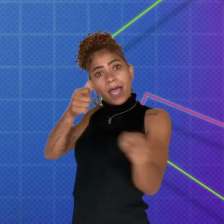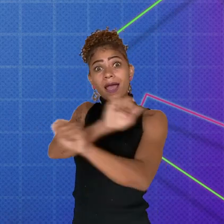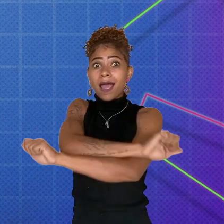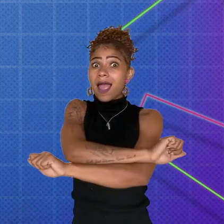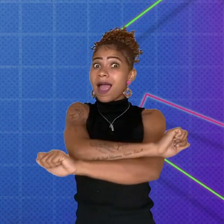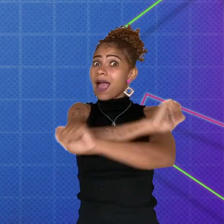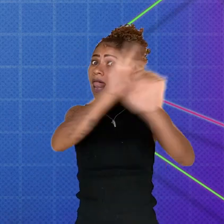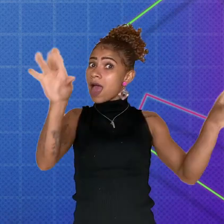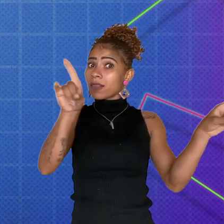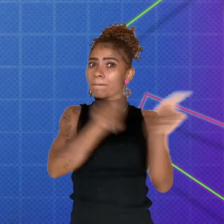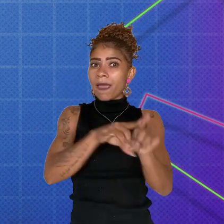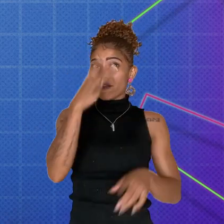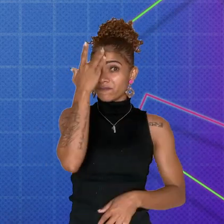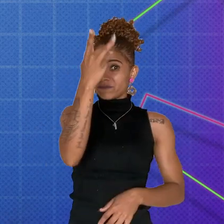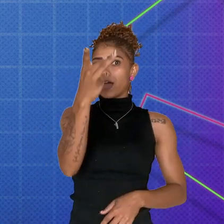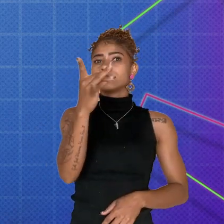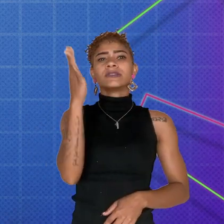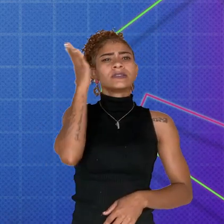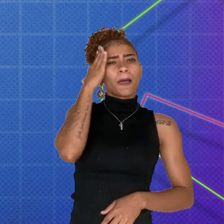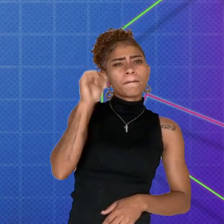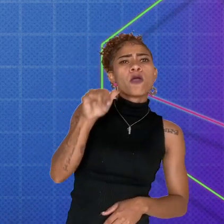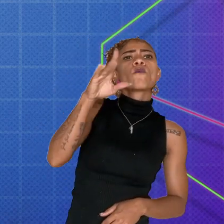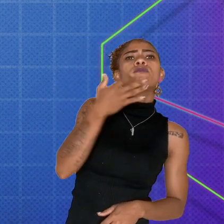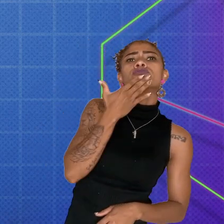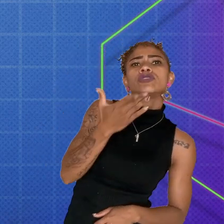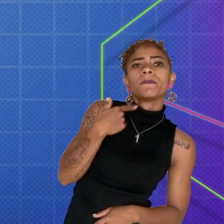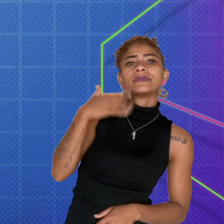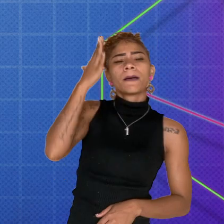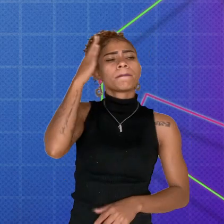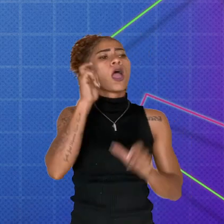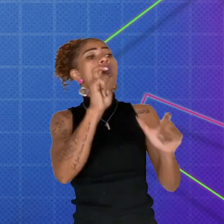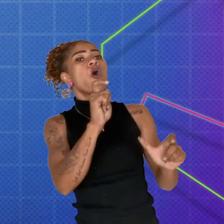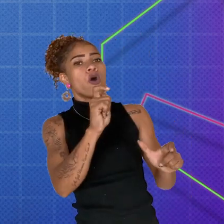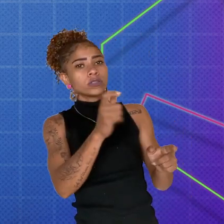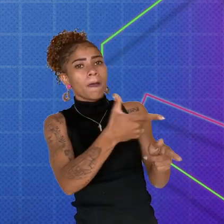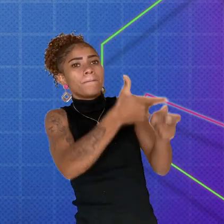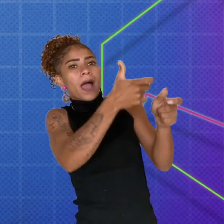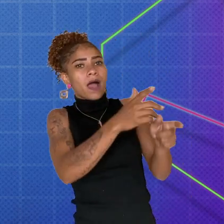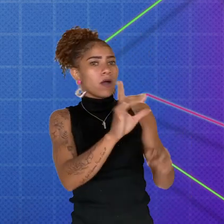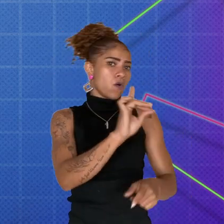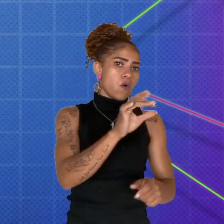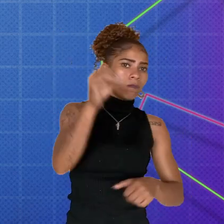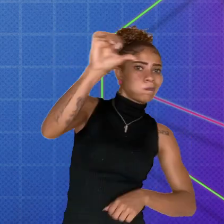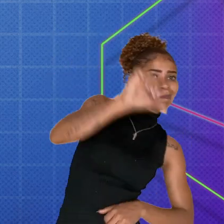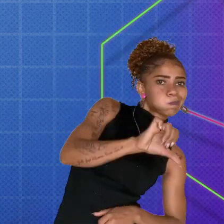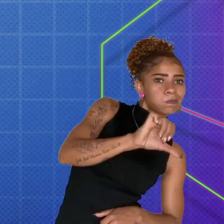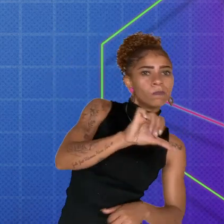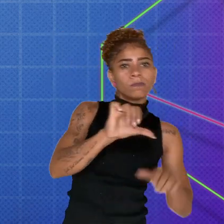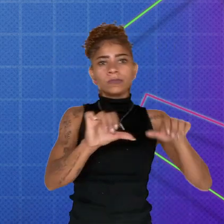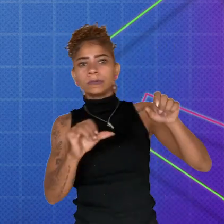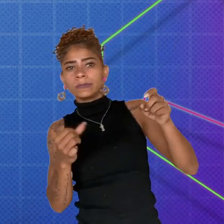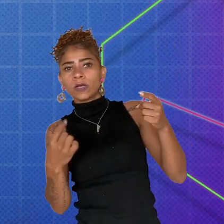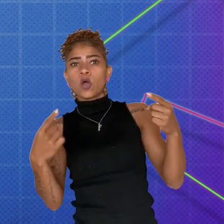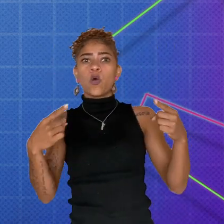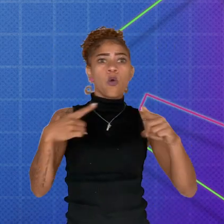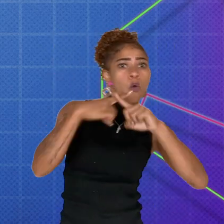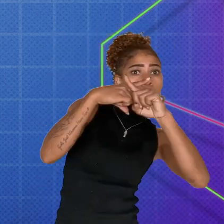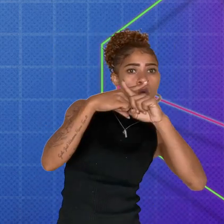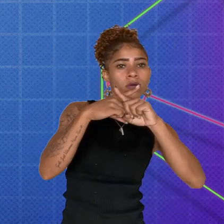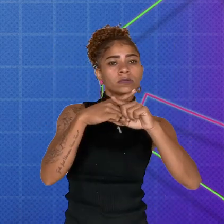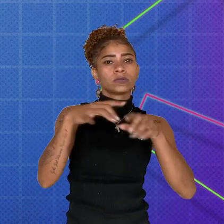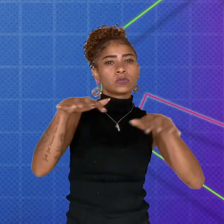sejam claros e fáceis de distinguir para garantir que o jogador saiba quando ele está tendo sucesso ou fracasso em uma luta contra os